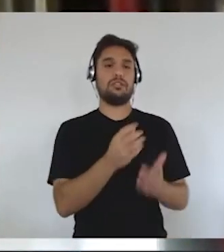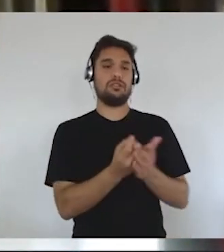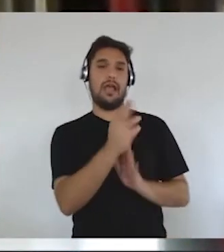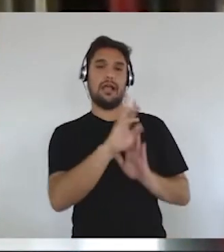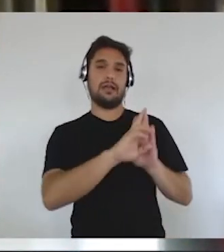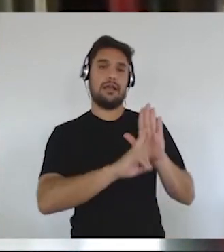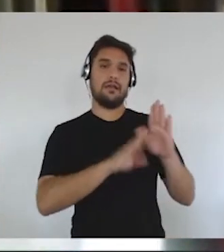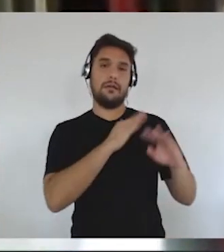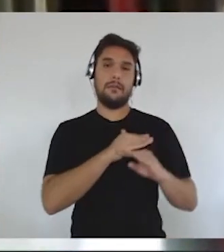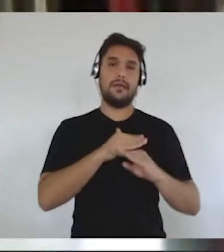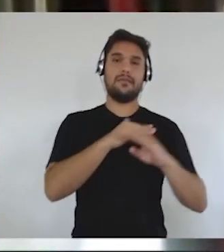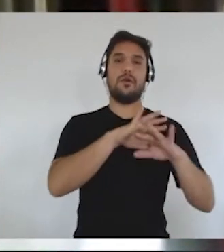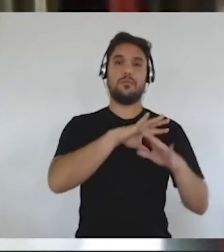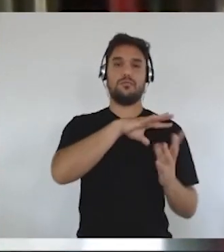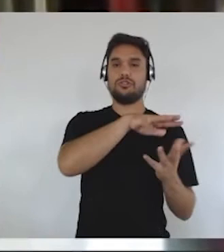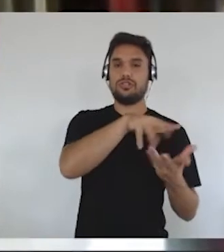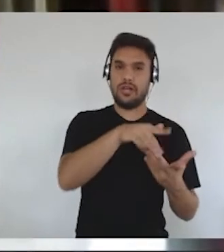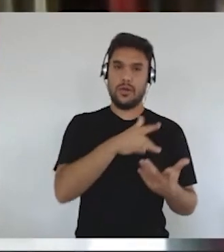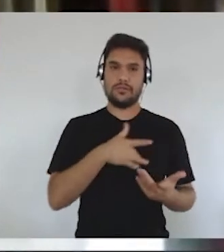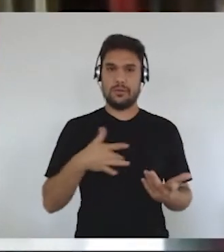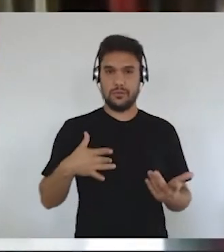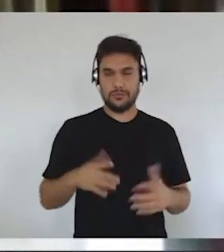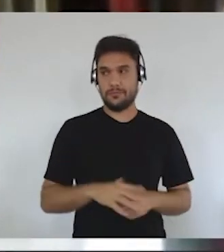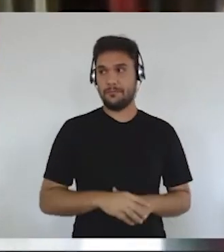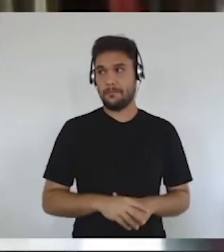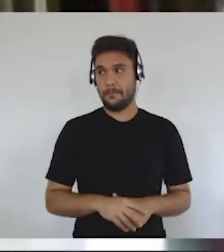sanitários internacionais. Bom, primeiro,